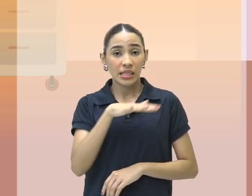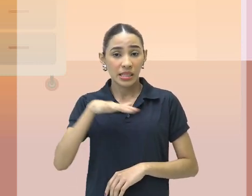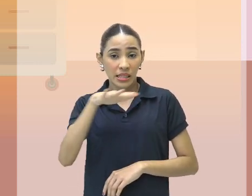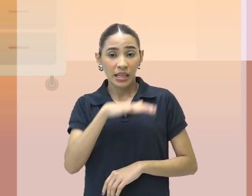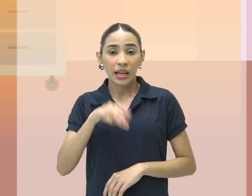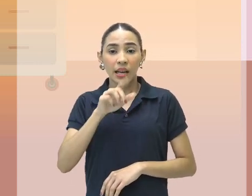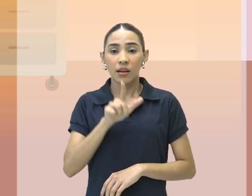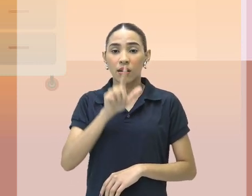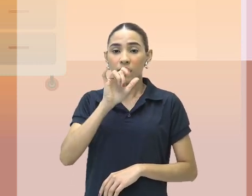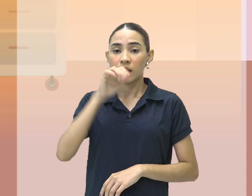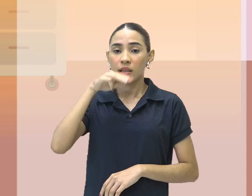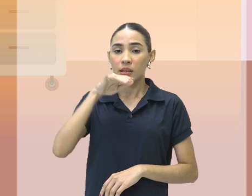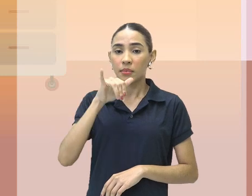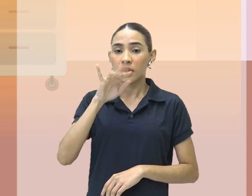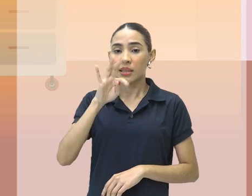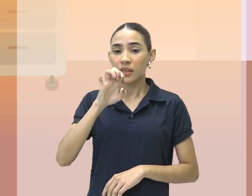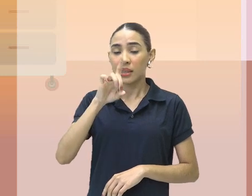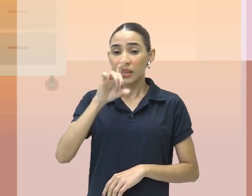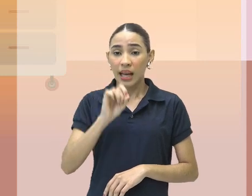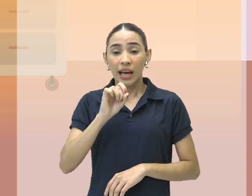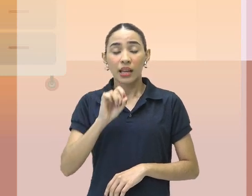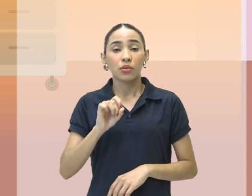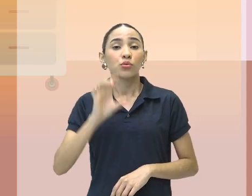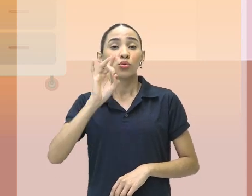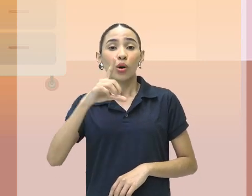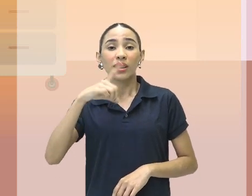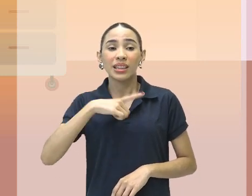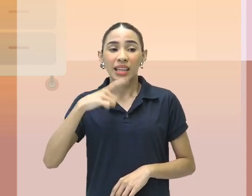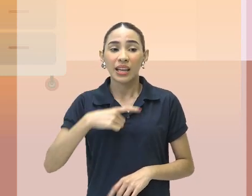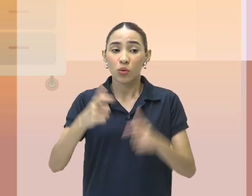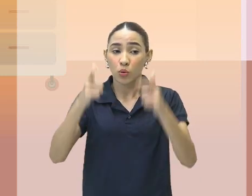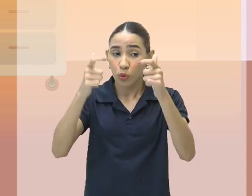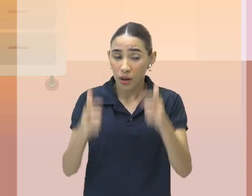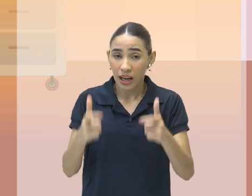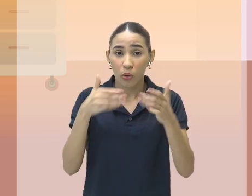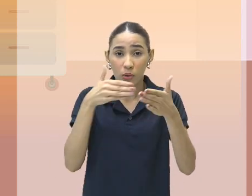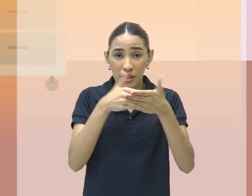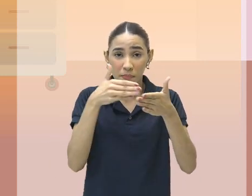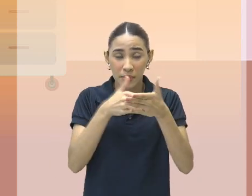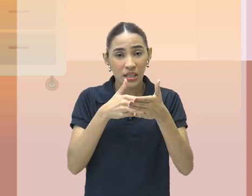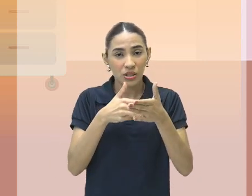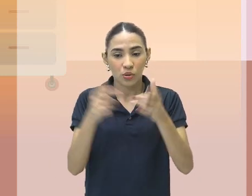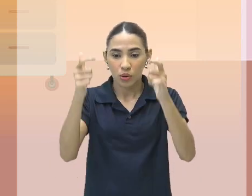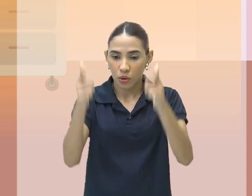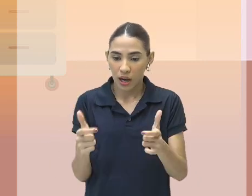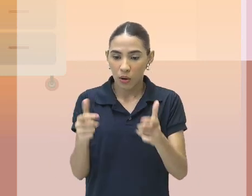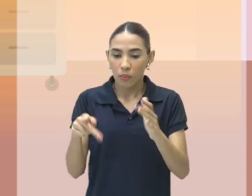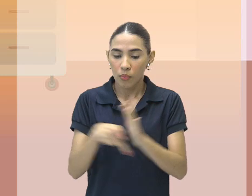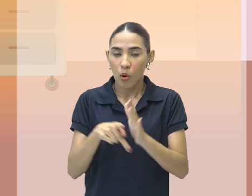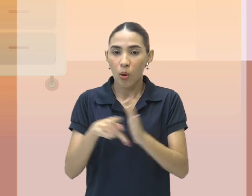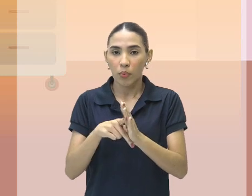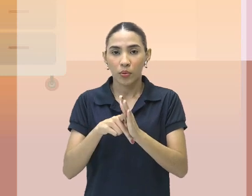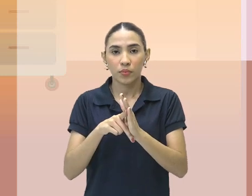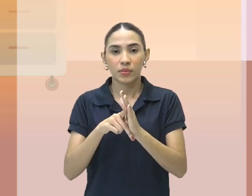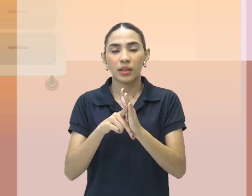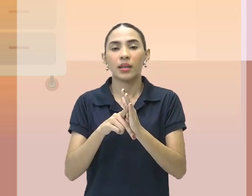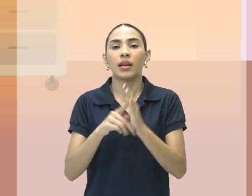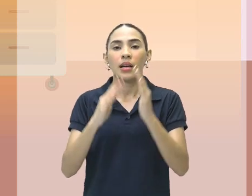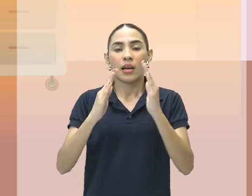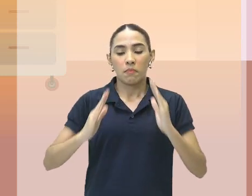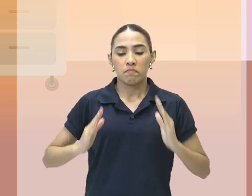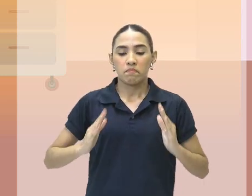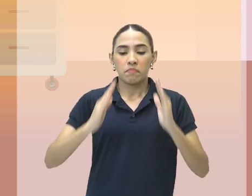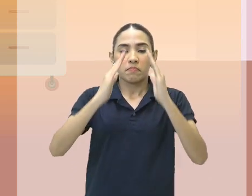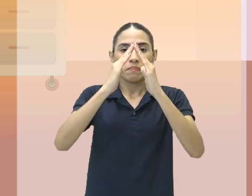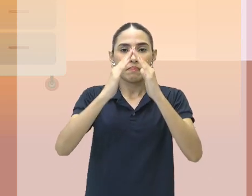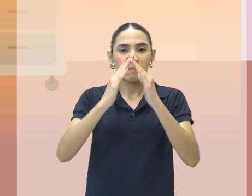Cenário é limitado, então vejam que só aparecia ali o cenário do castelo que foi tecido, da